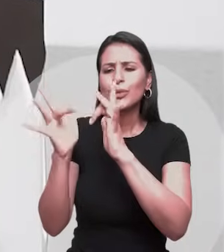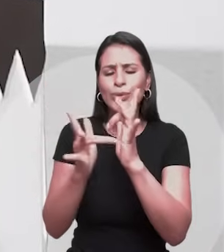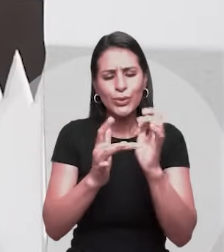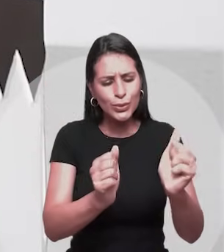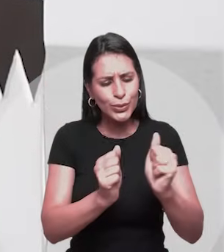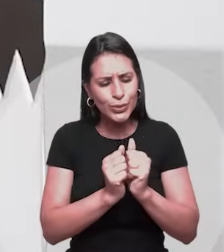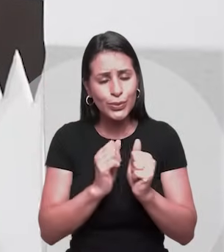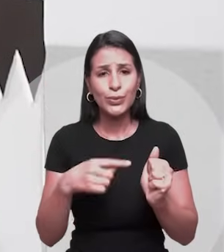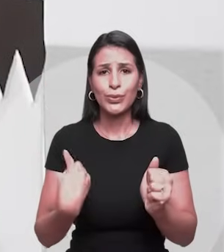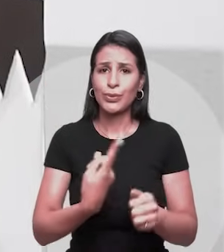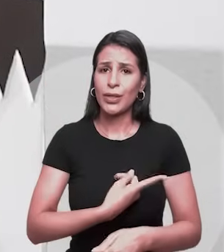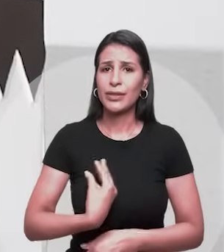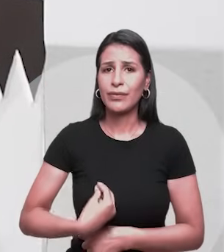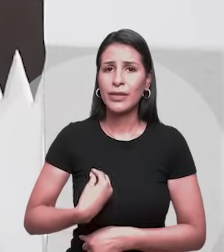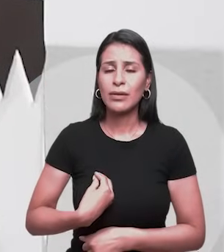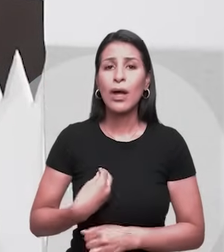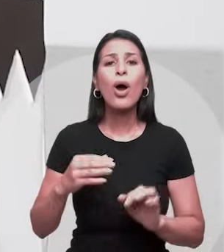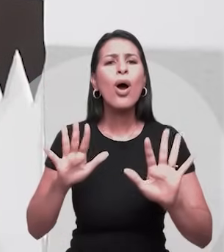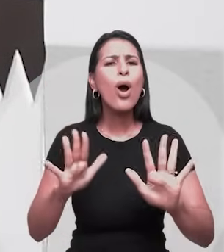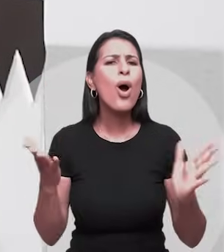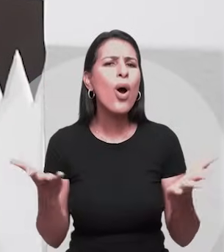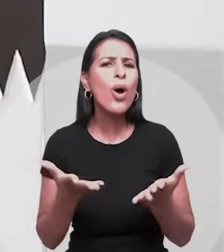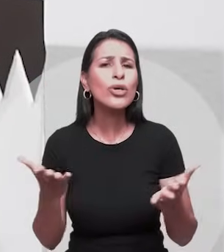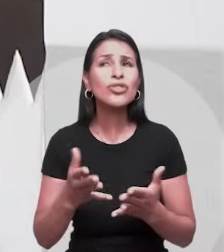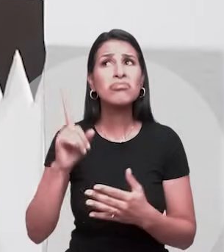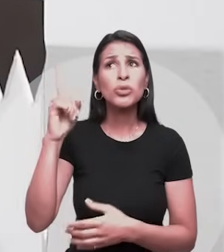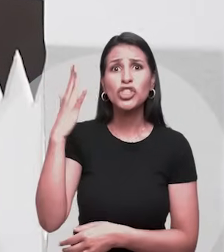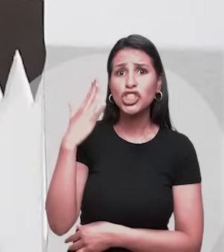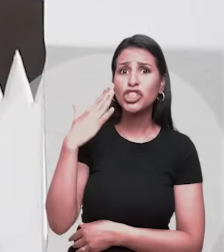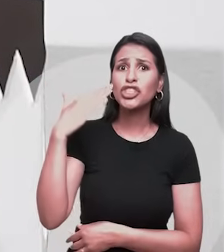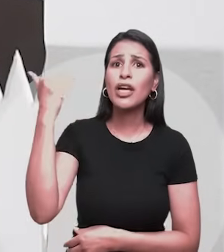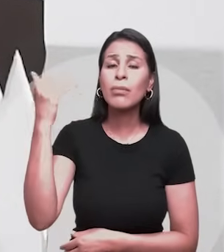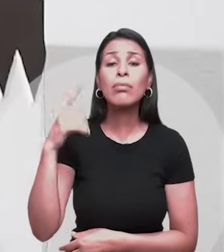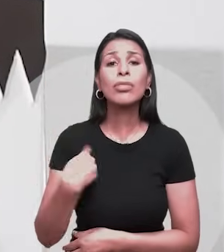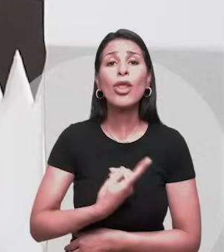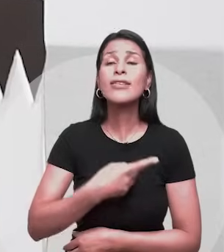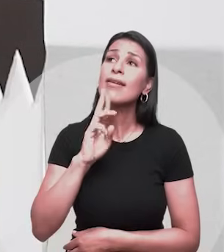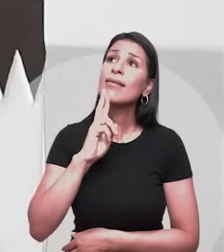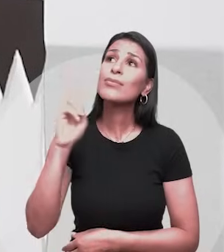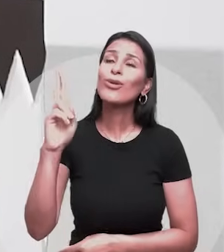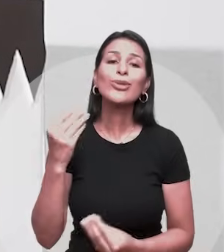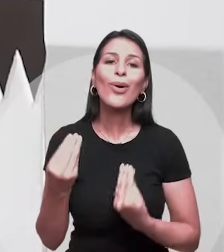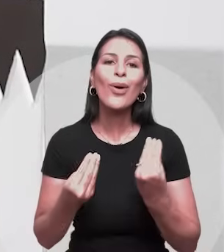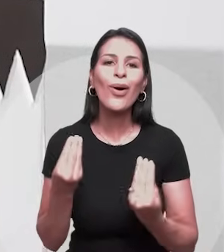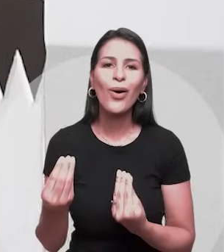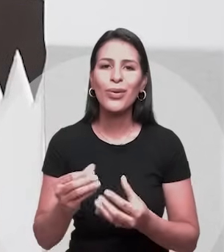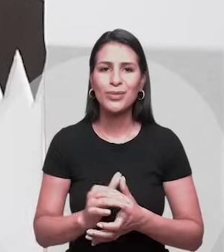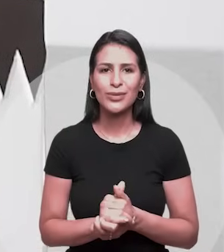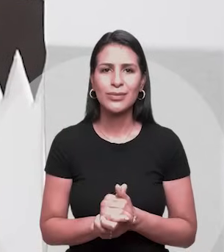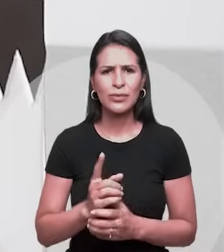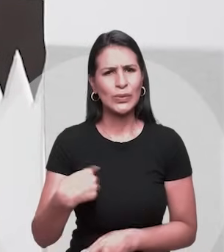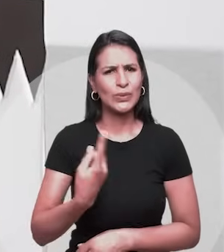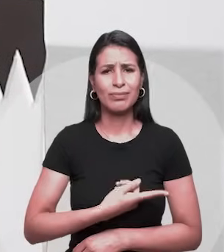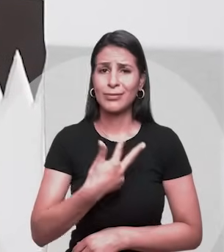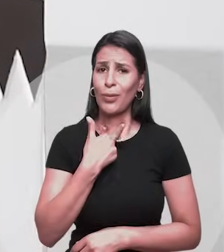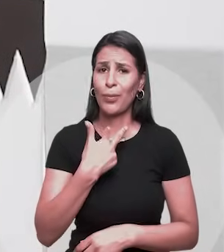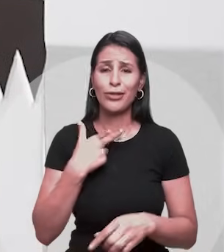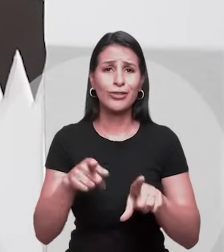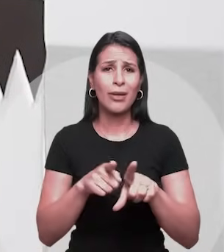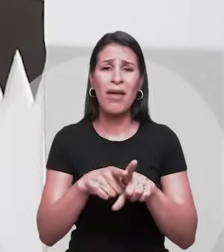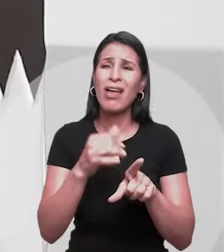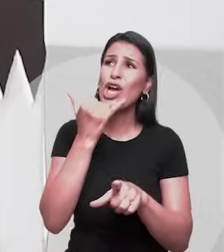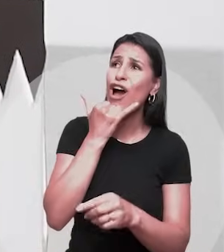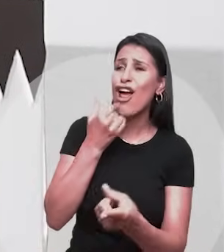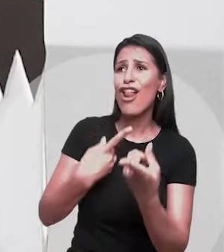Como nós respondemos hoje ao chamado que Ele nos faz? Nós também não queremos ter desculpas. E